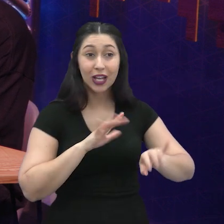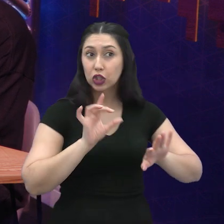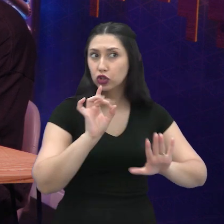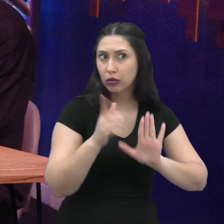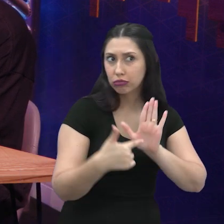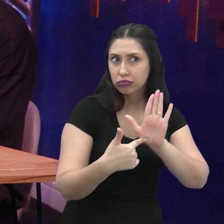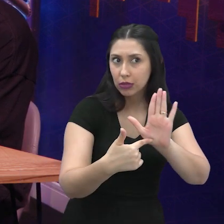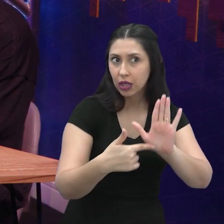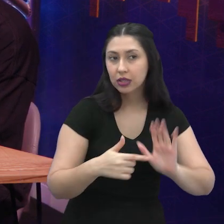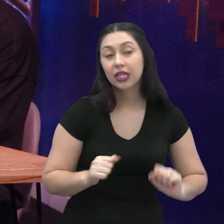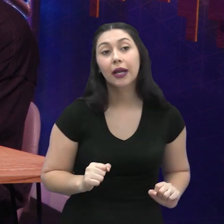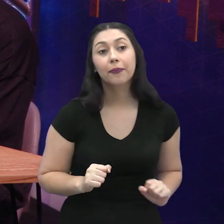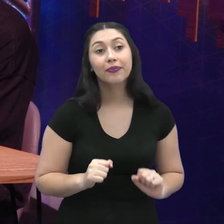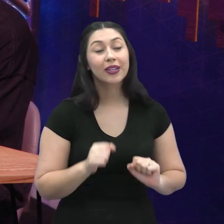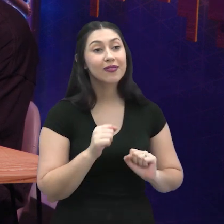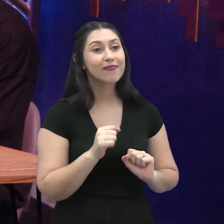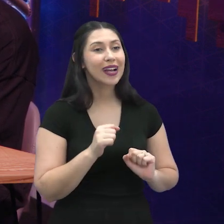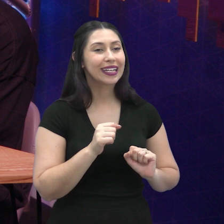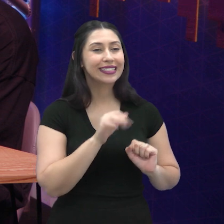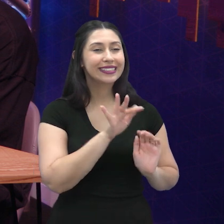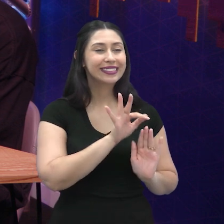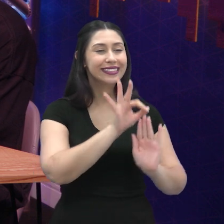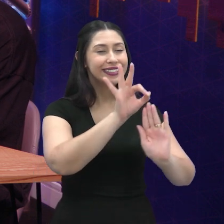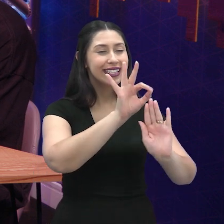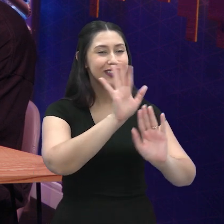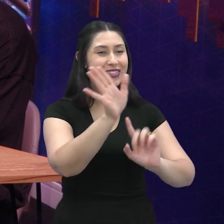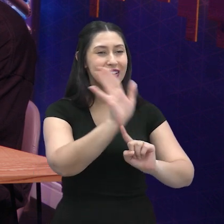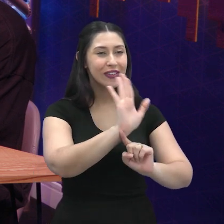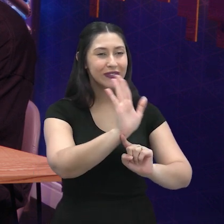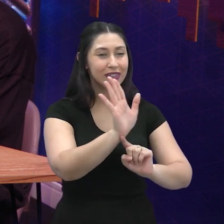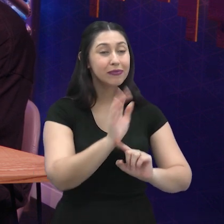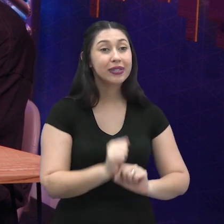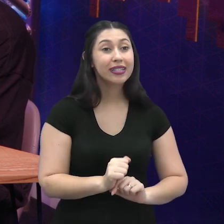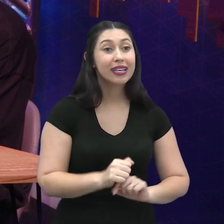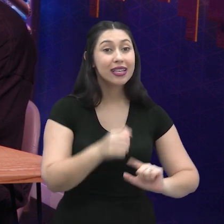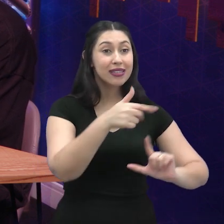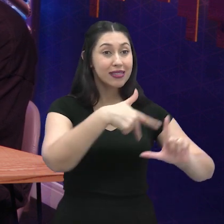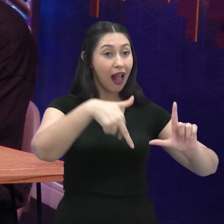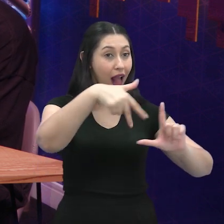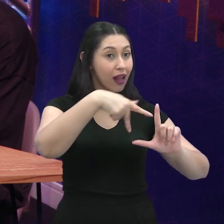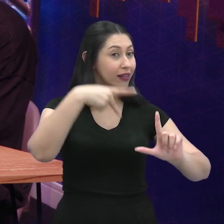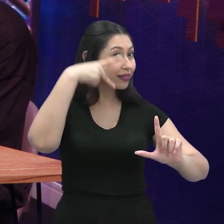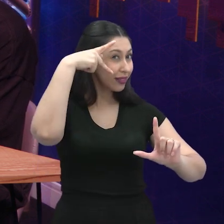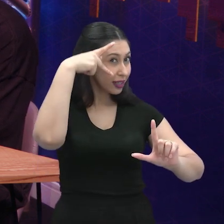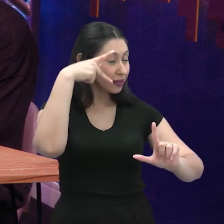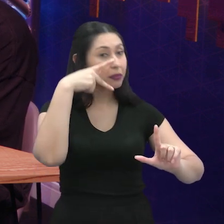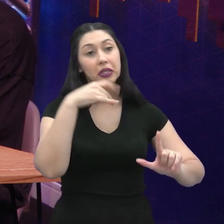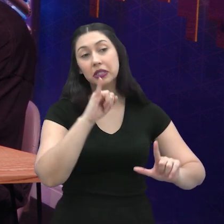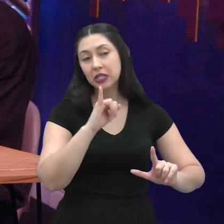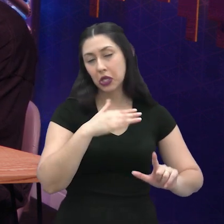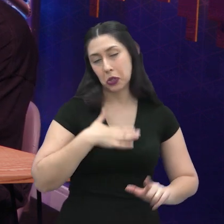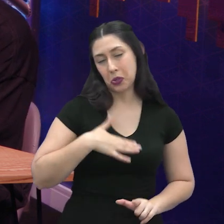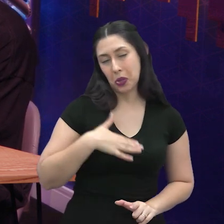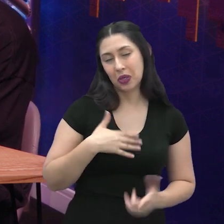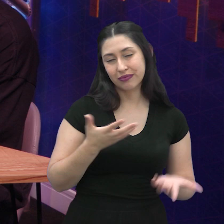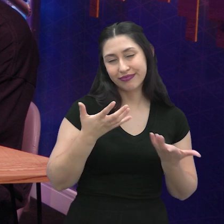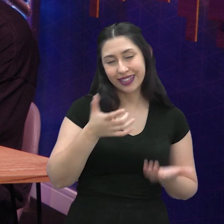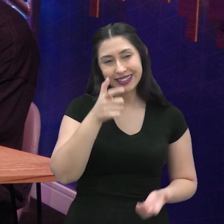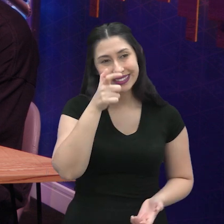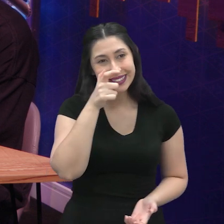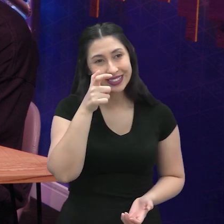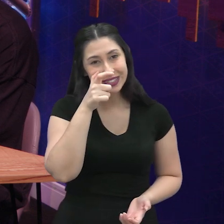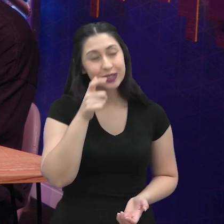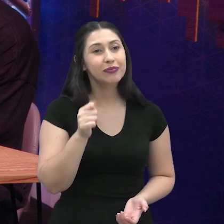uns segundinhos. Vou só deixar então uma indicação para vocês de um filme, que é um anime também, Vitor. Se alguém quiser, que gosta